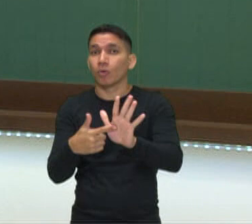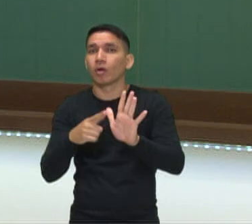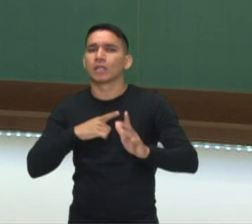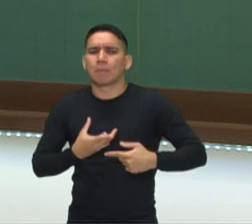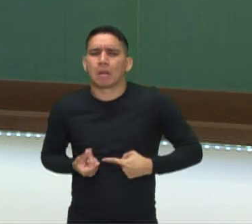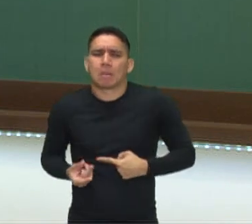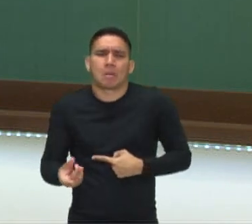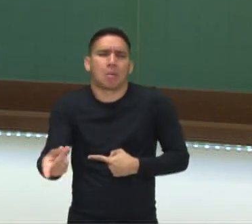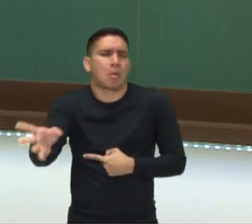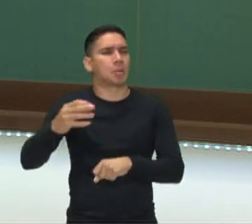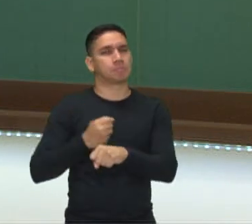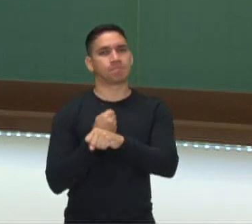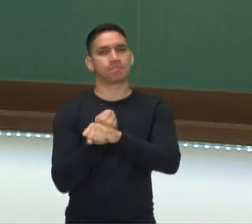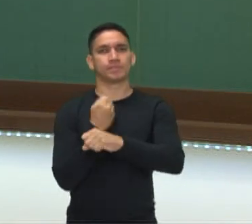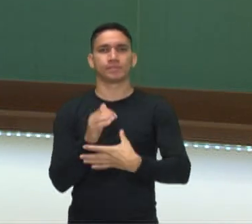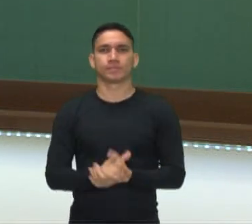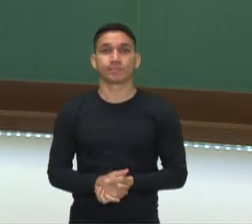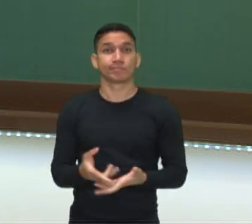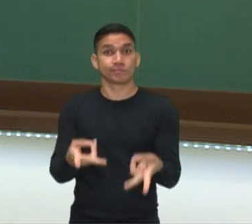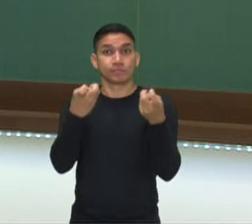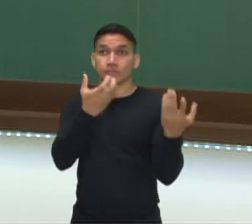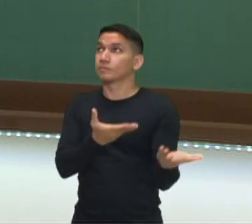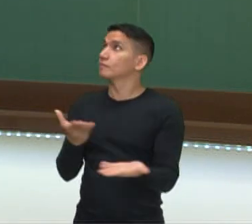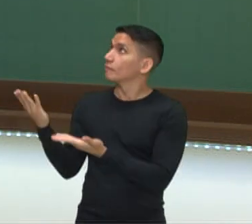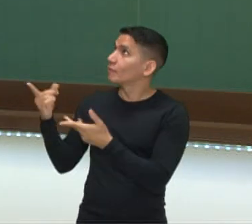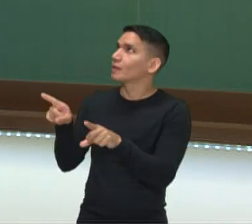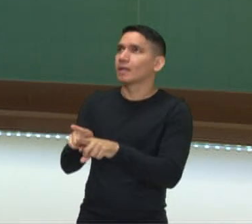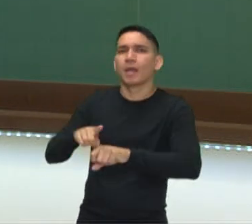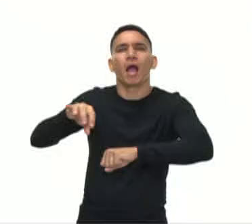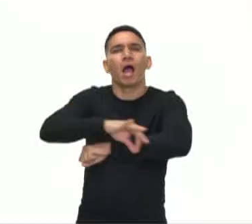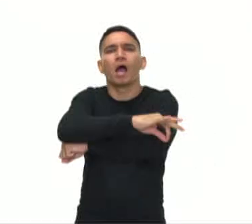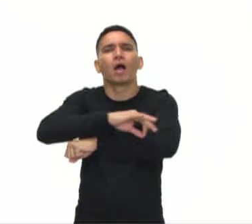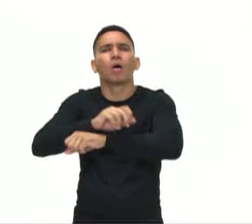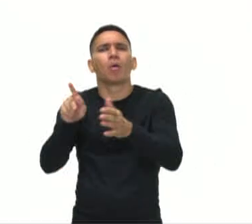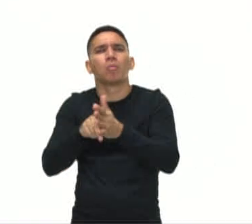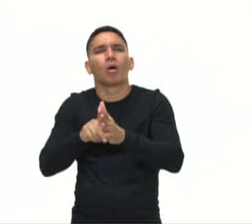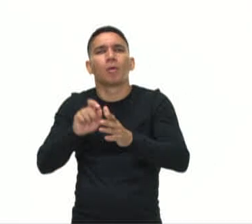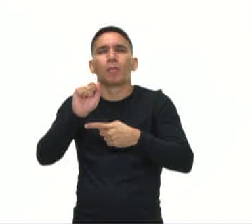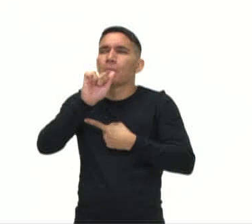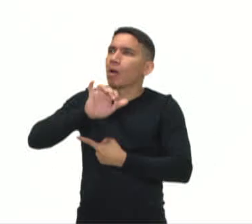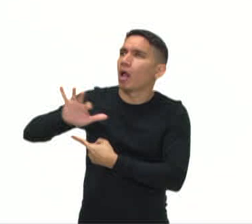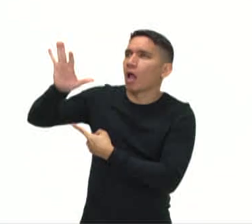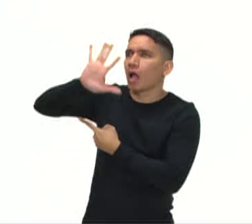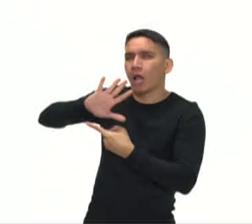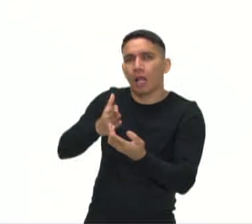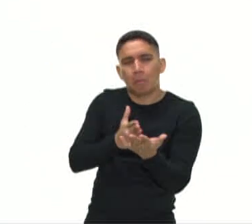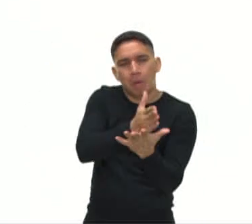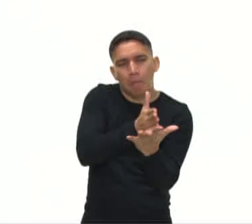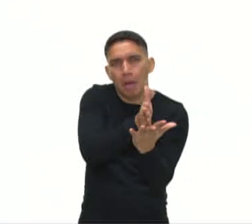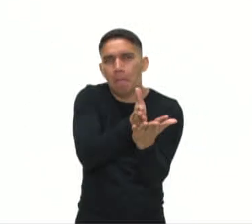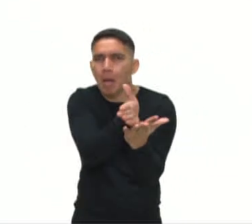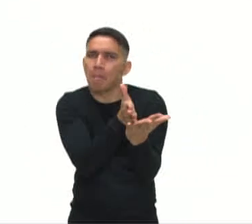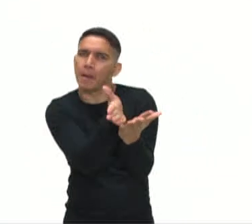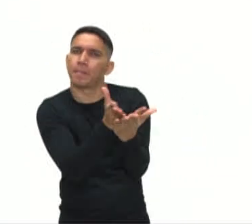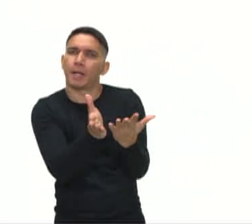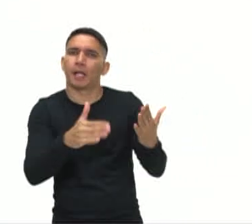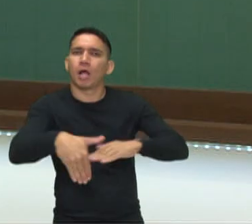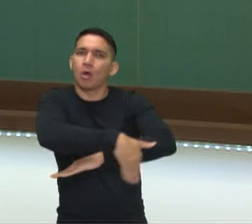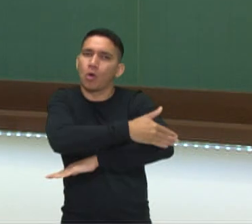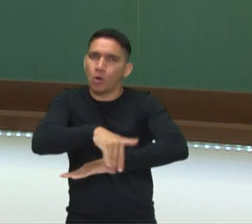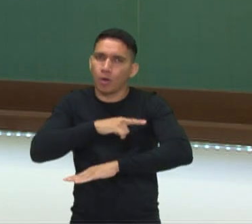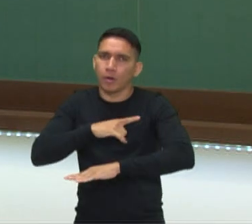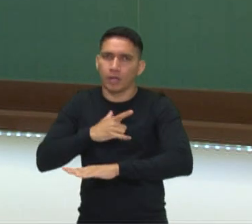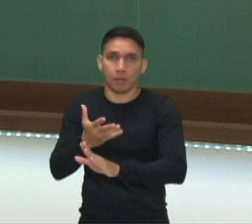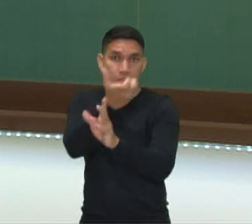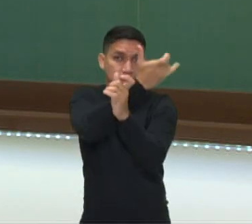essas construções. E nós vemos também a questão da arquitetura, o lado do mapa, as estradas criadas pelos romanos. Como nós vimos na imagem anterior, esqueci